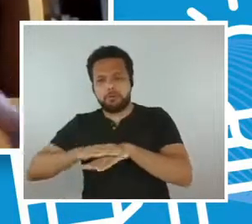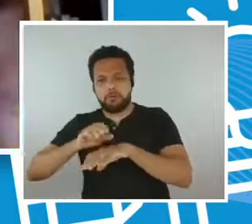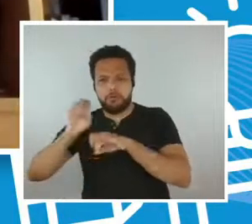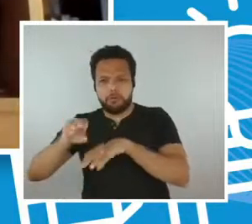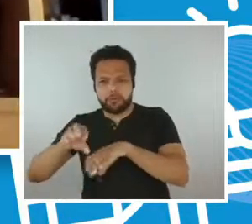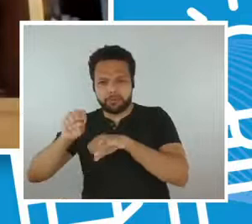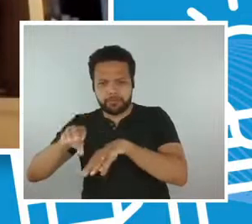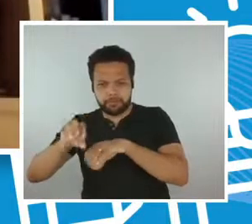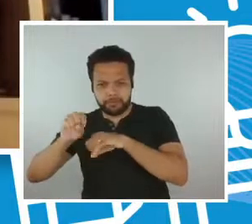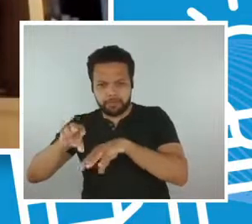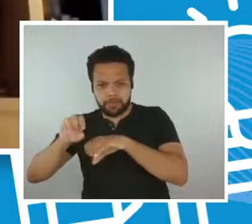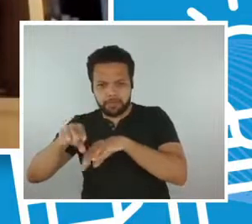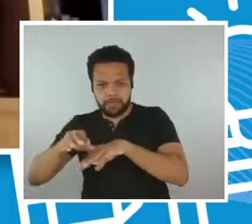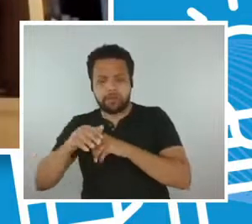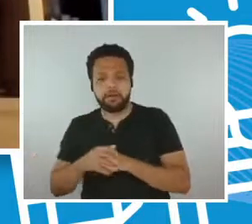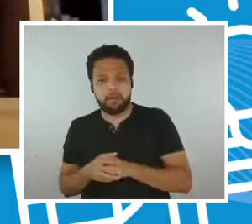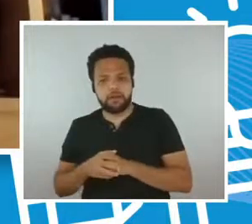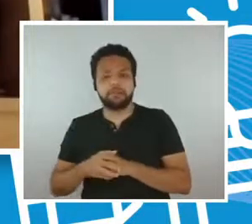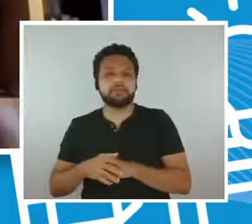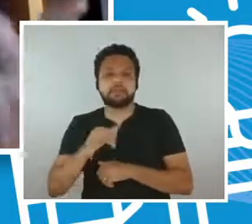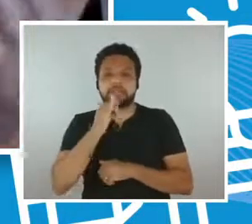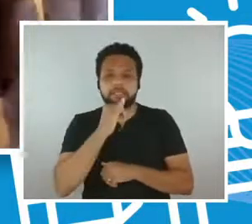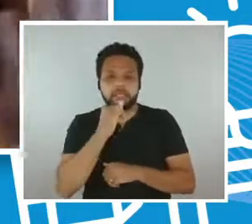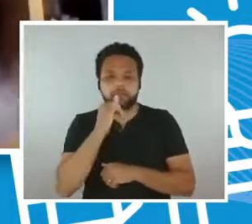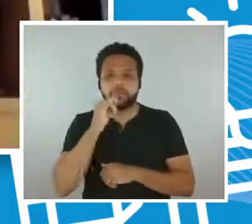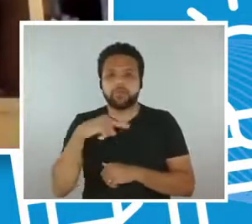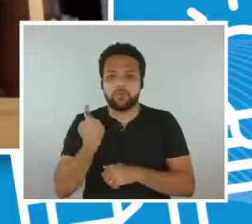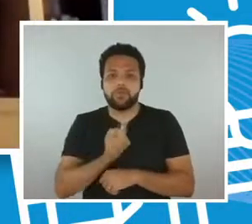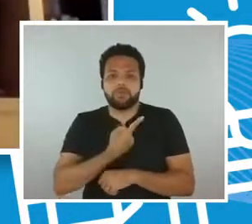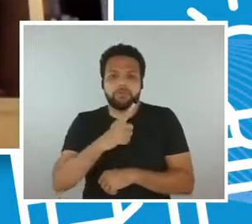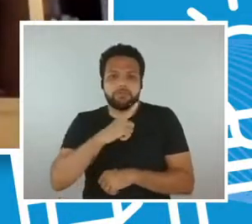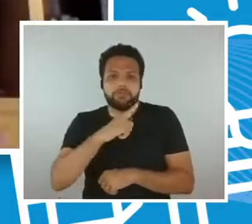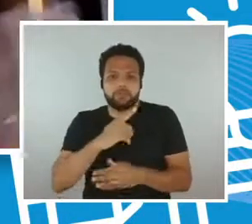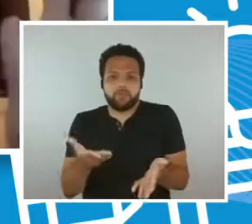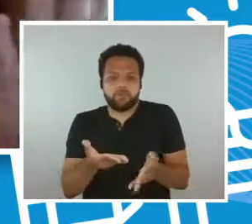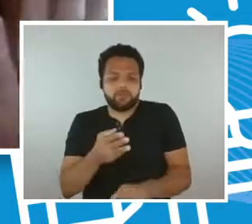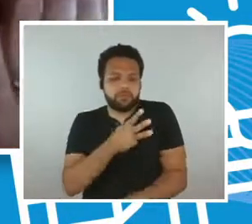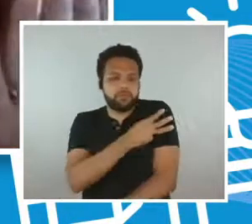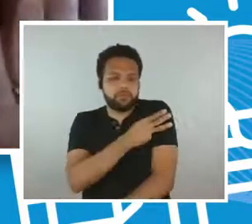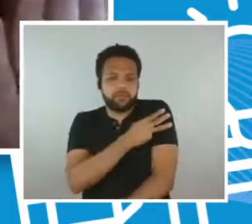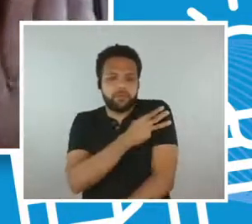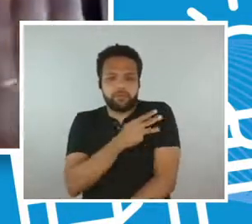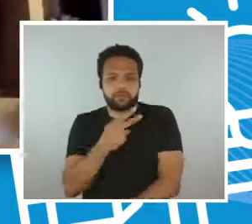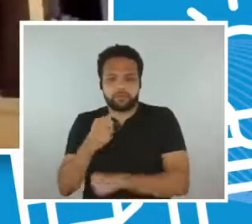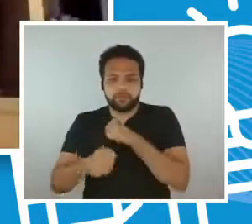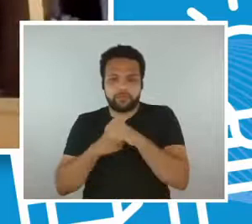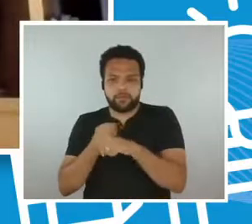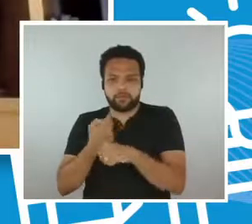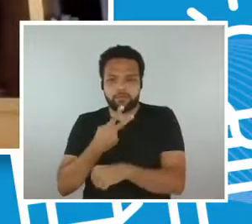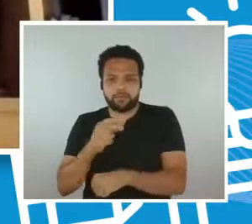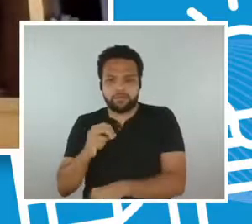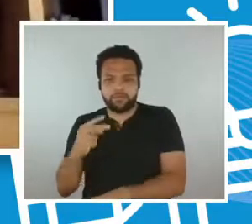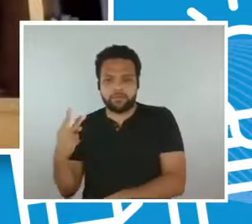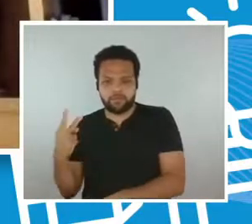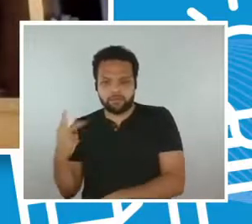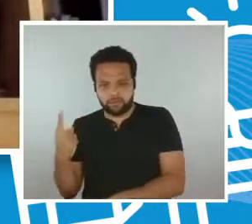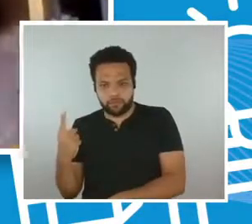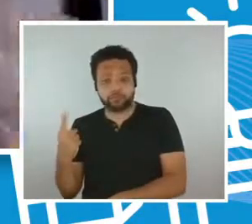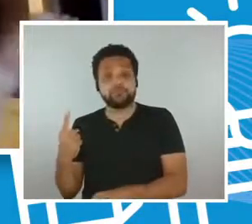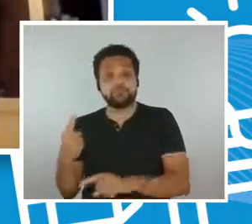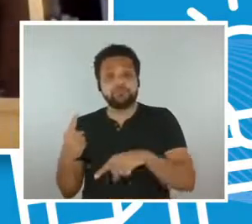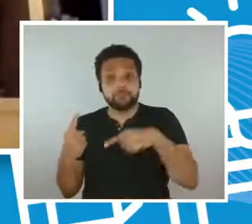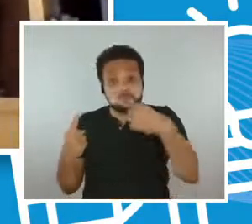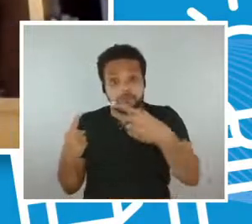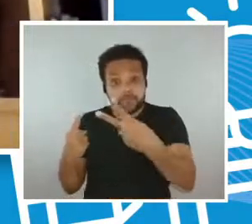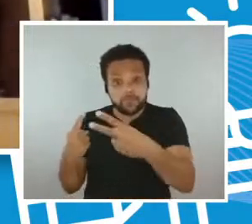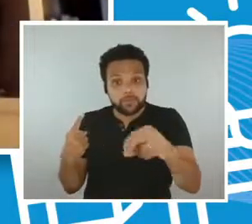de 2020 e 2021, então nós vamos precisar olhar para essa ideia muito bem colocada